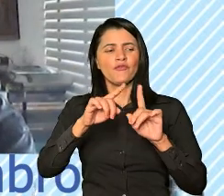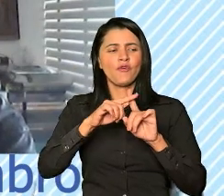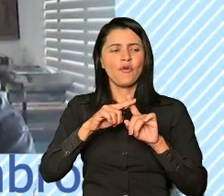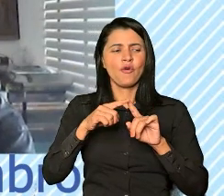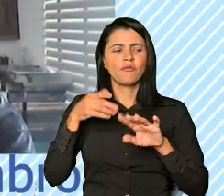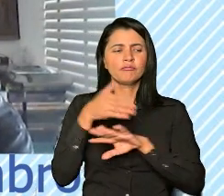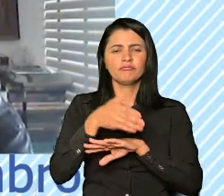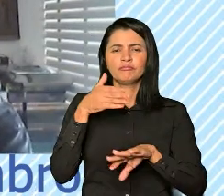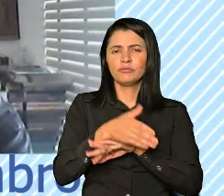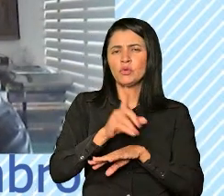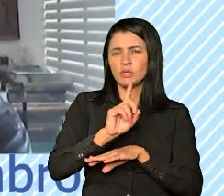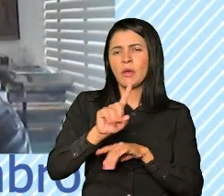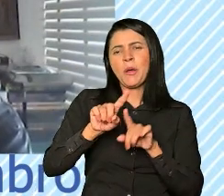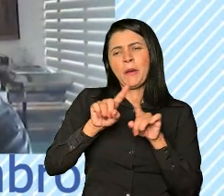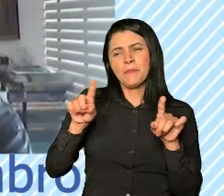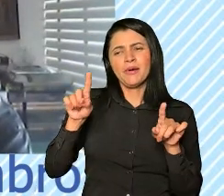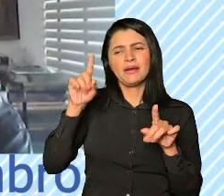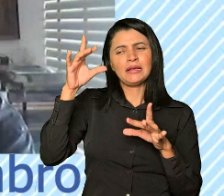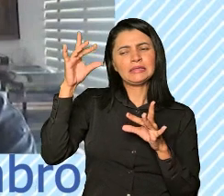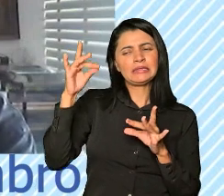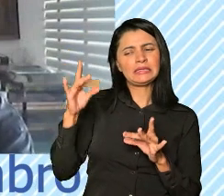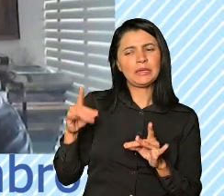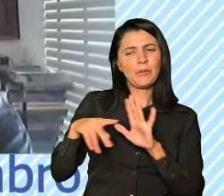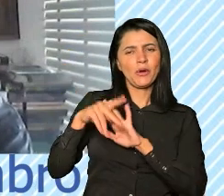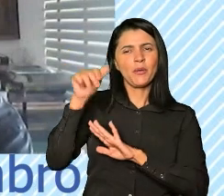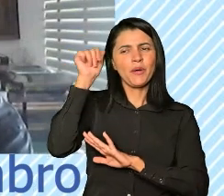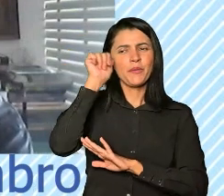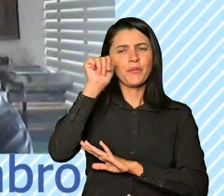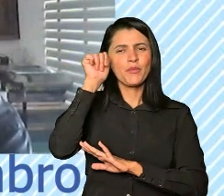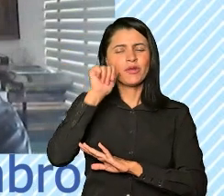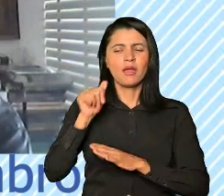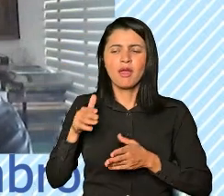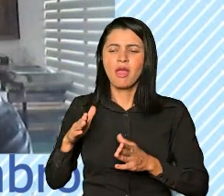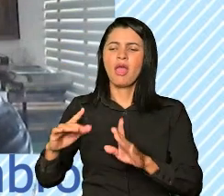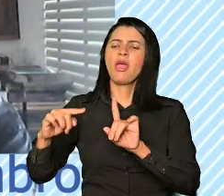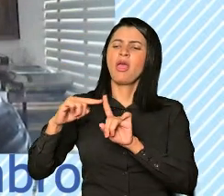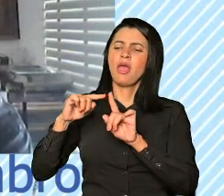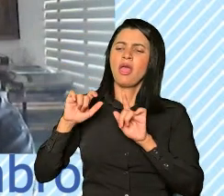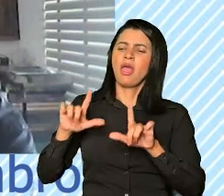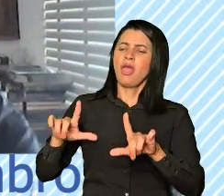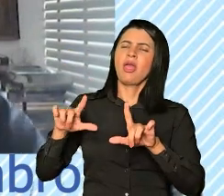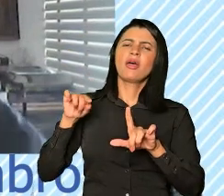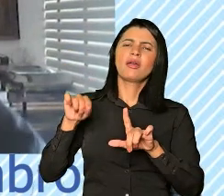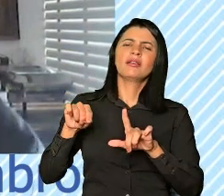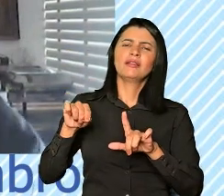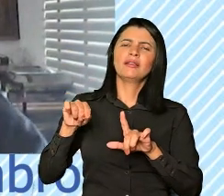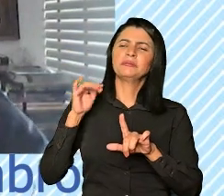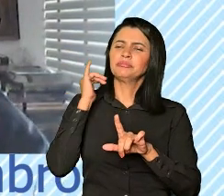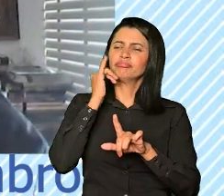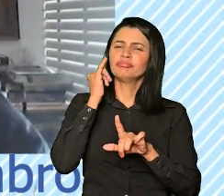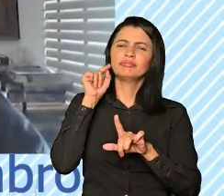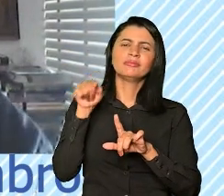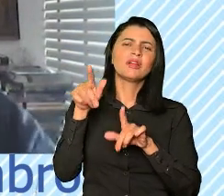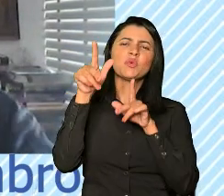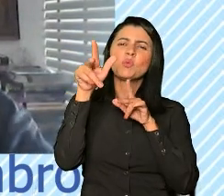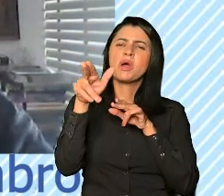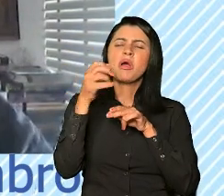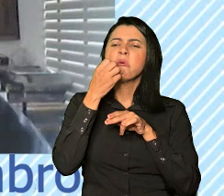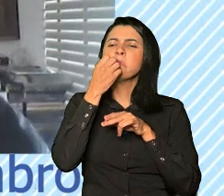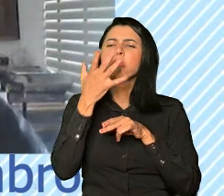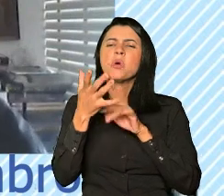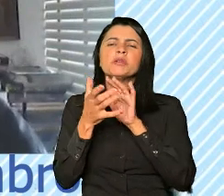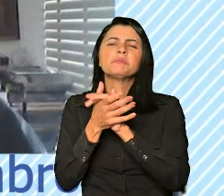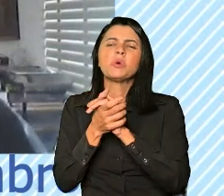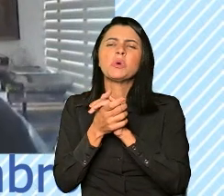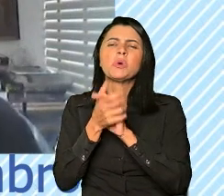mas que as descrições das mulheres nos jazigos, as narrativas dos jazigos também é isso. Foi boa